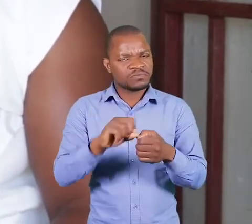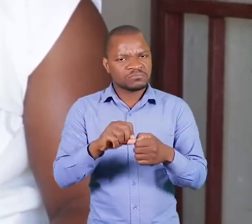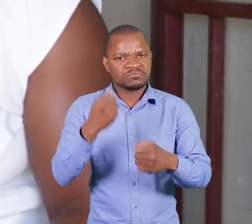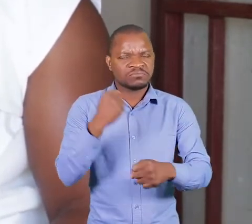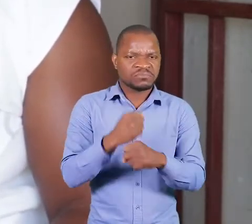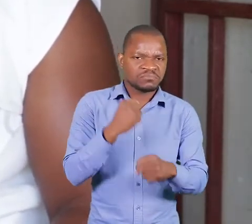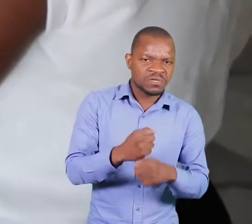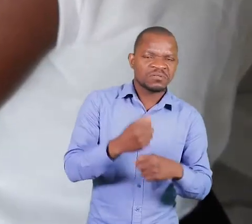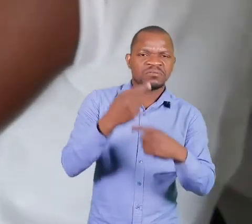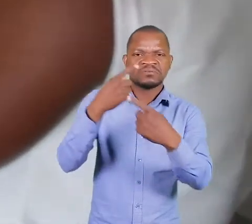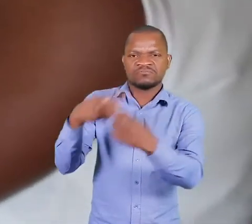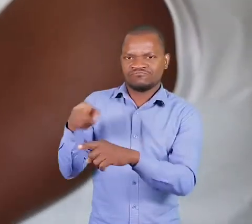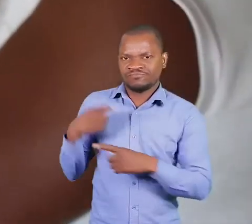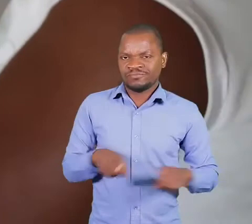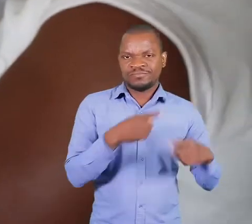alguma coisa.